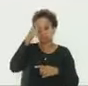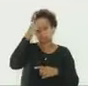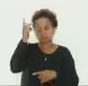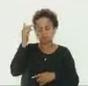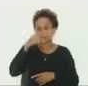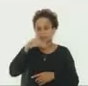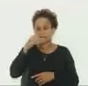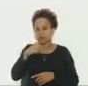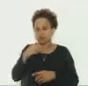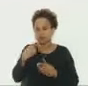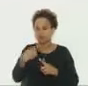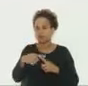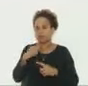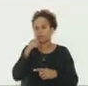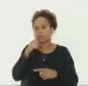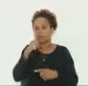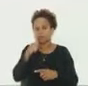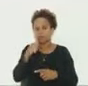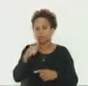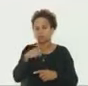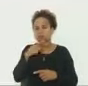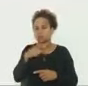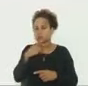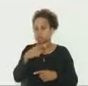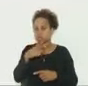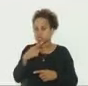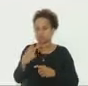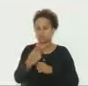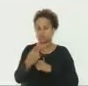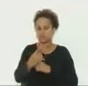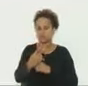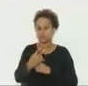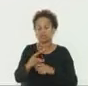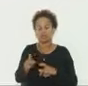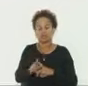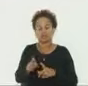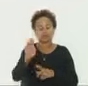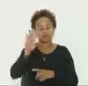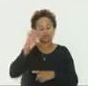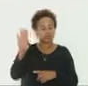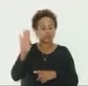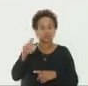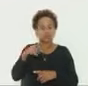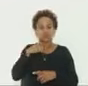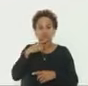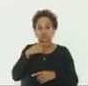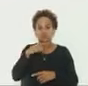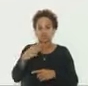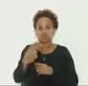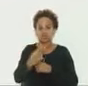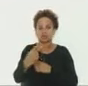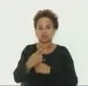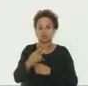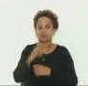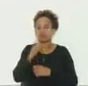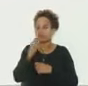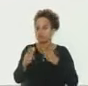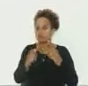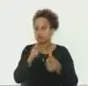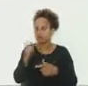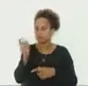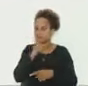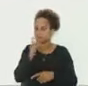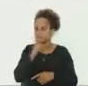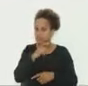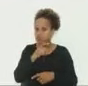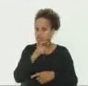E, principalmente, por não ser possível a defesa quando só há inverdades nas acusações. Ataca